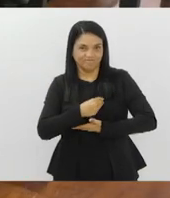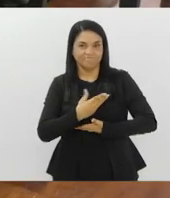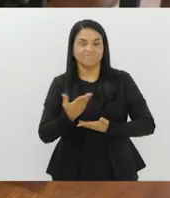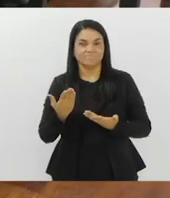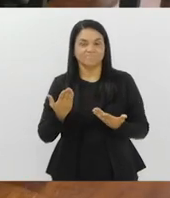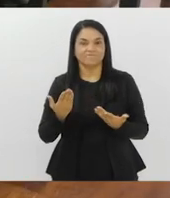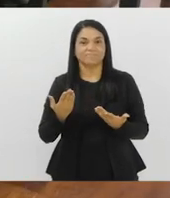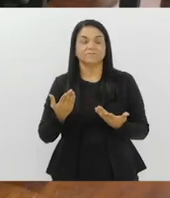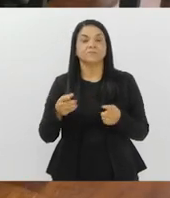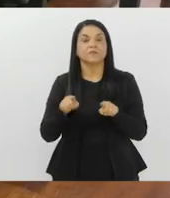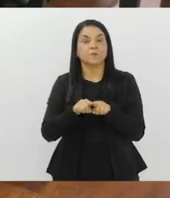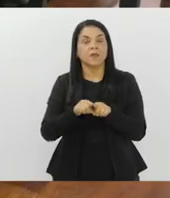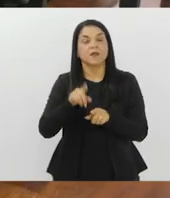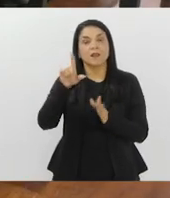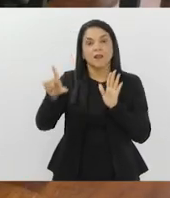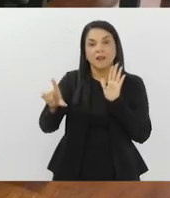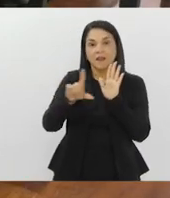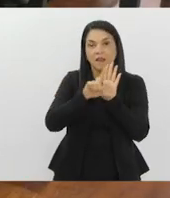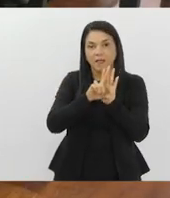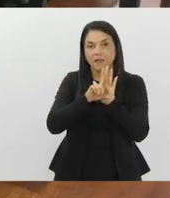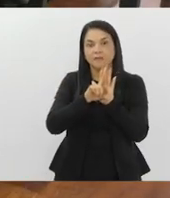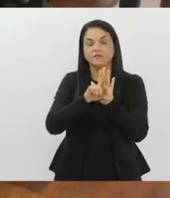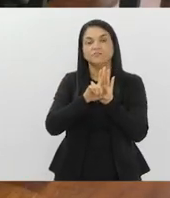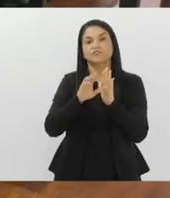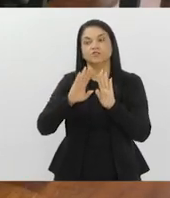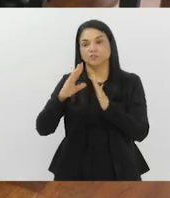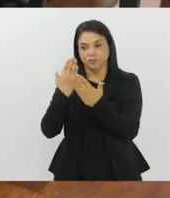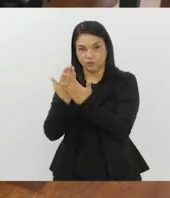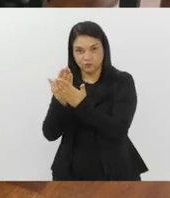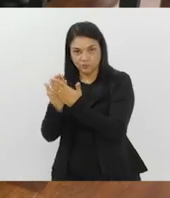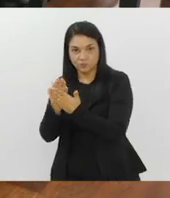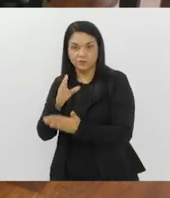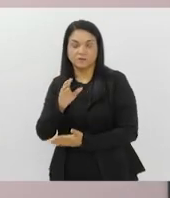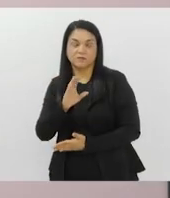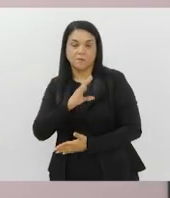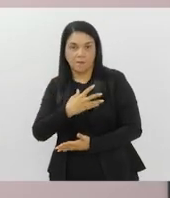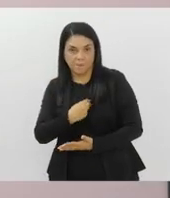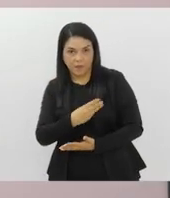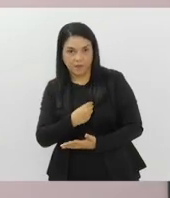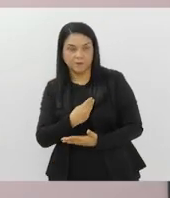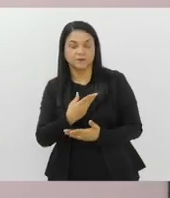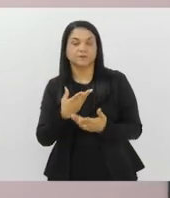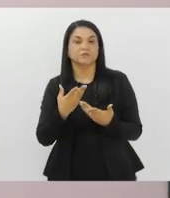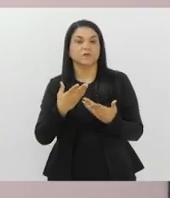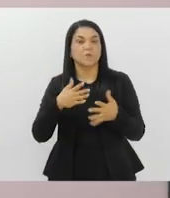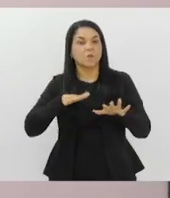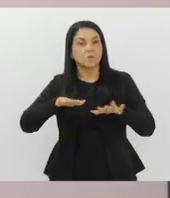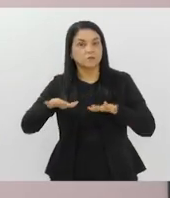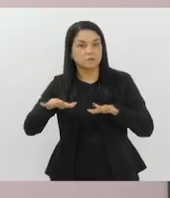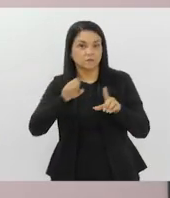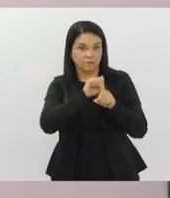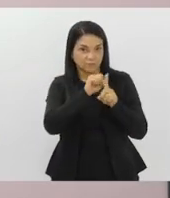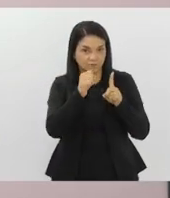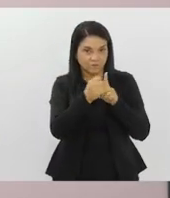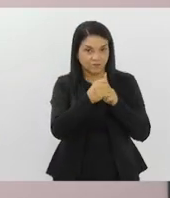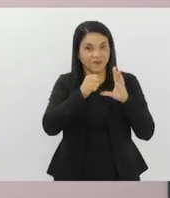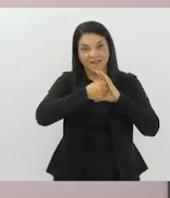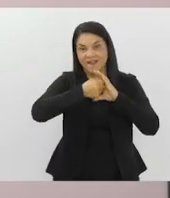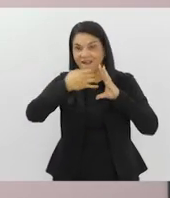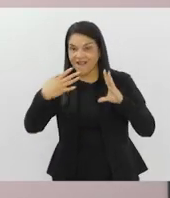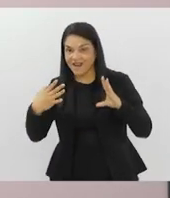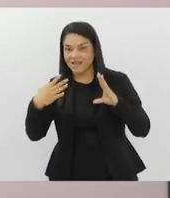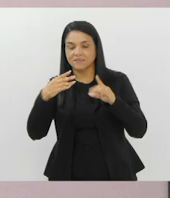de estudantes que amamenta, de mulheres privadas de liberdade, as mobilizações sociais, todas essas têm comum o caráter de